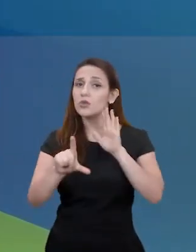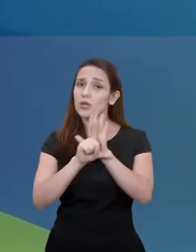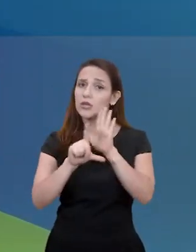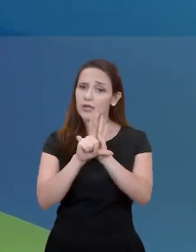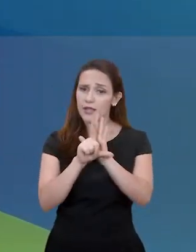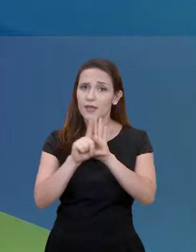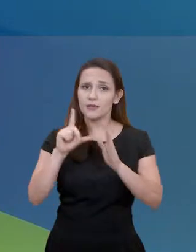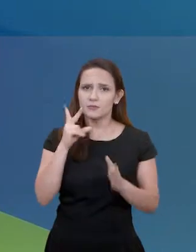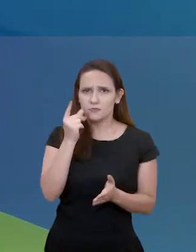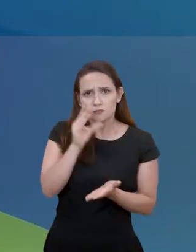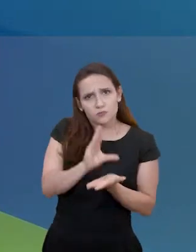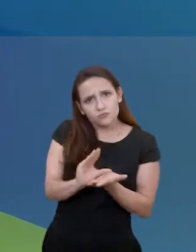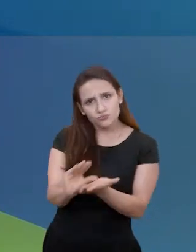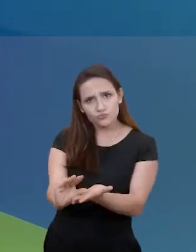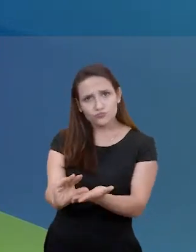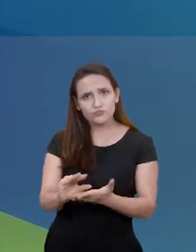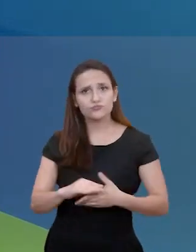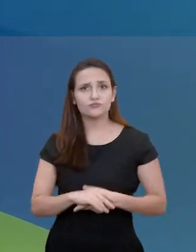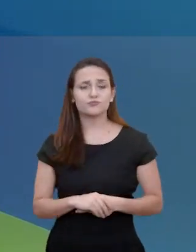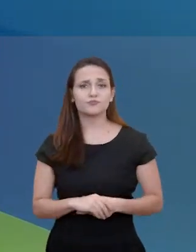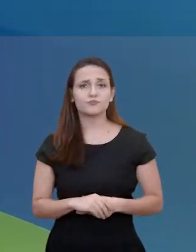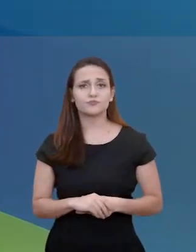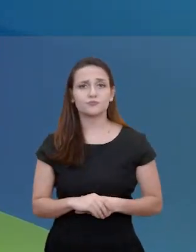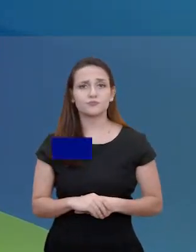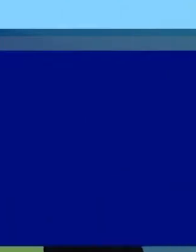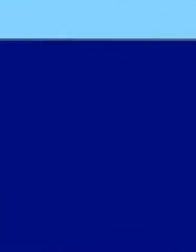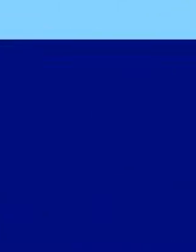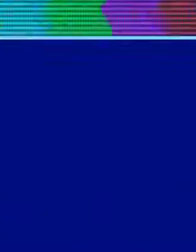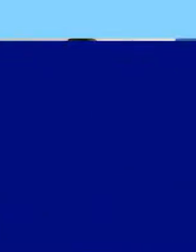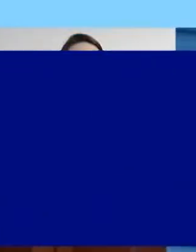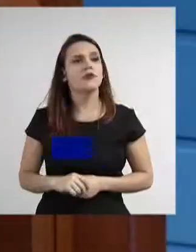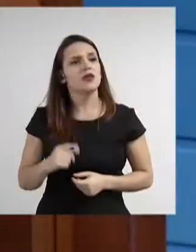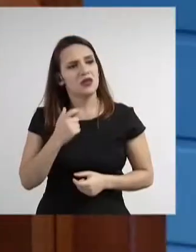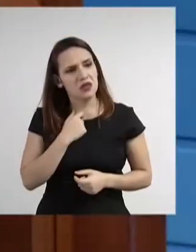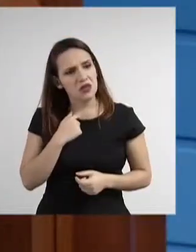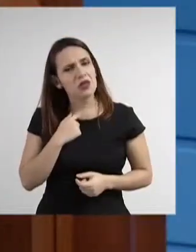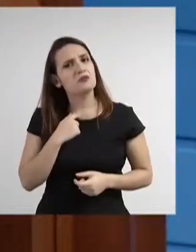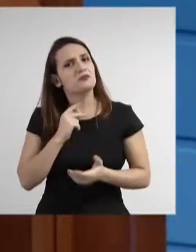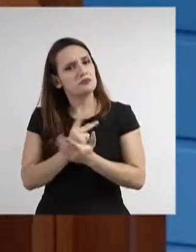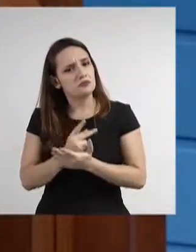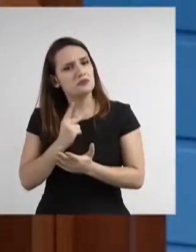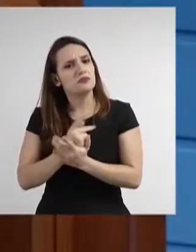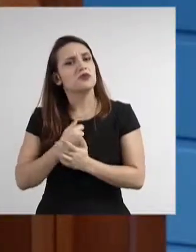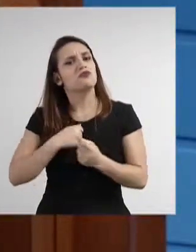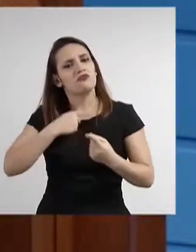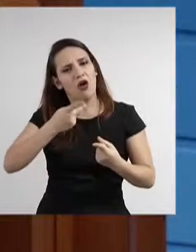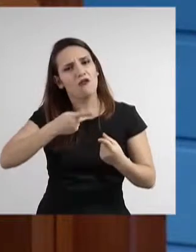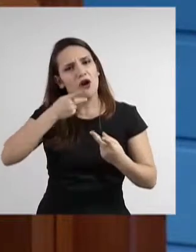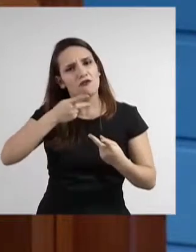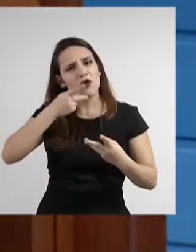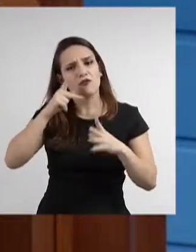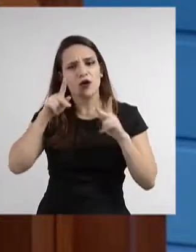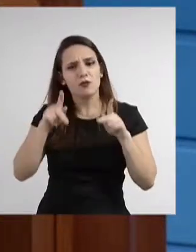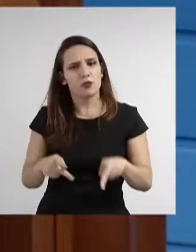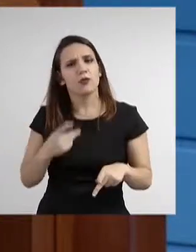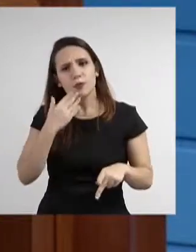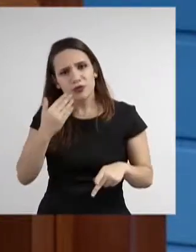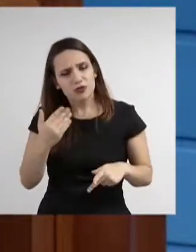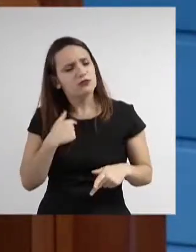do governo estadual para o pagamento de emendas parlamentares. Na medida que a população nos